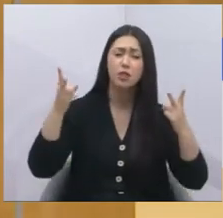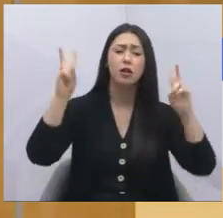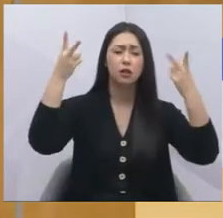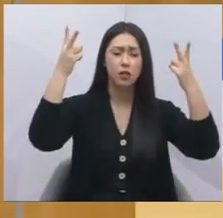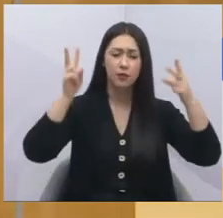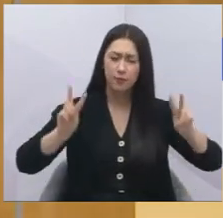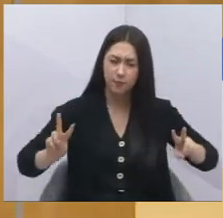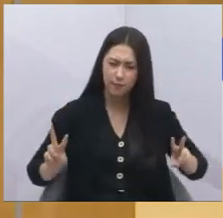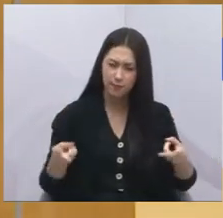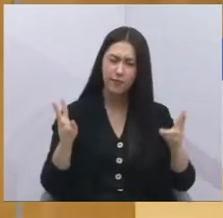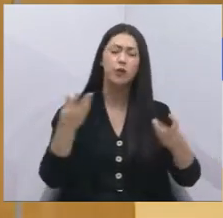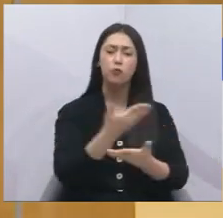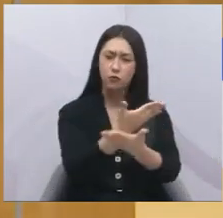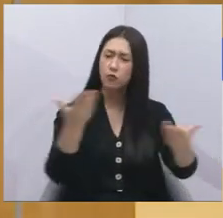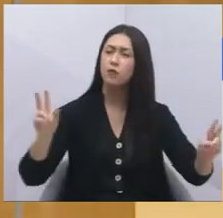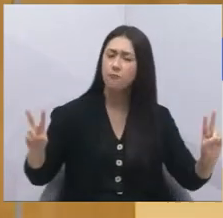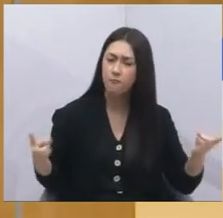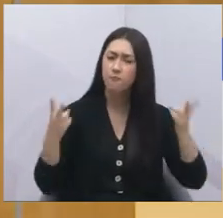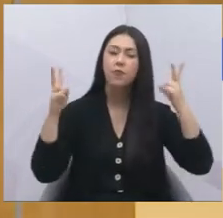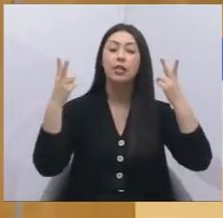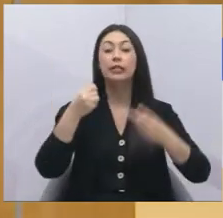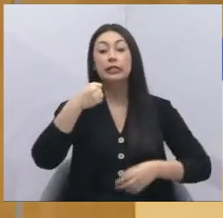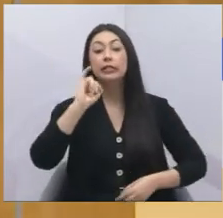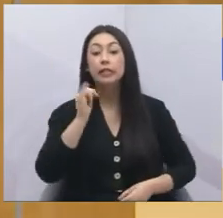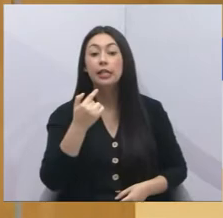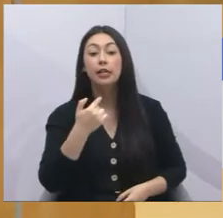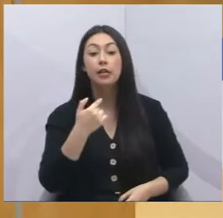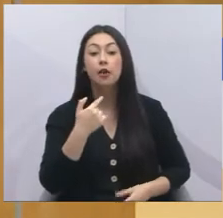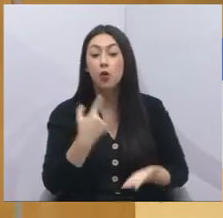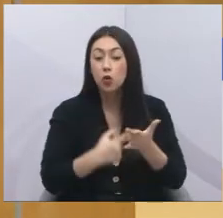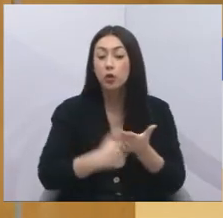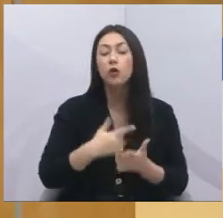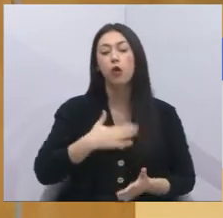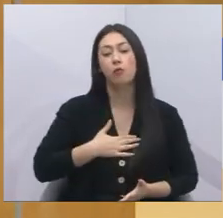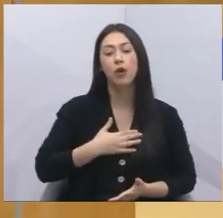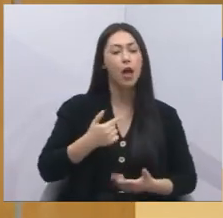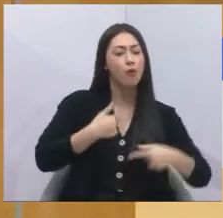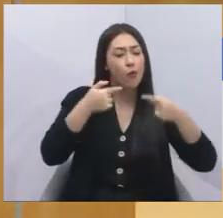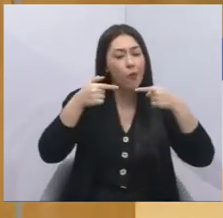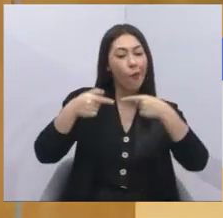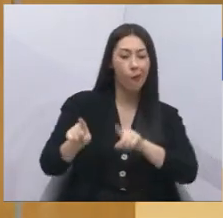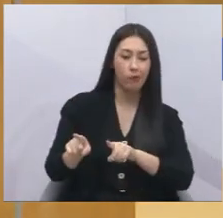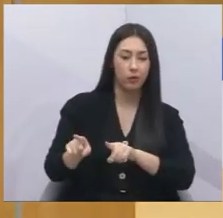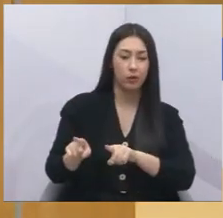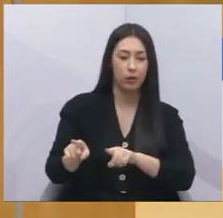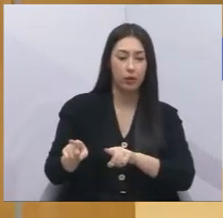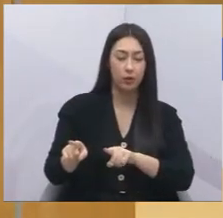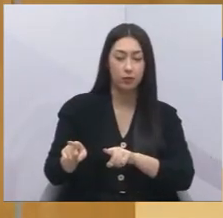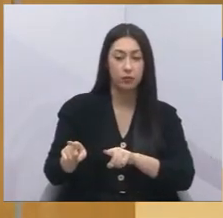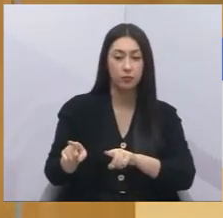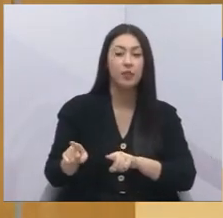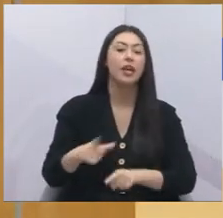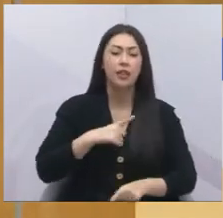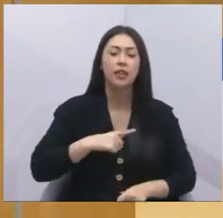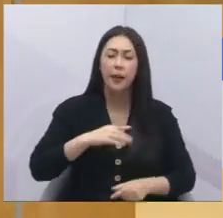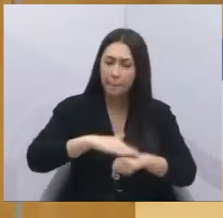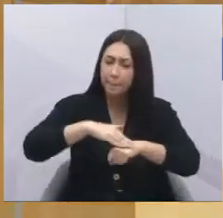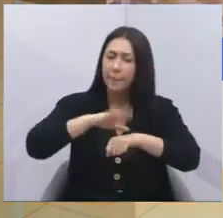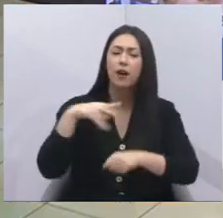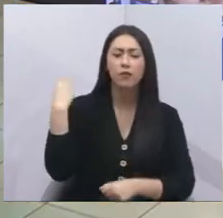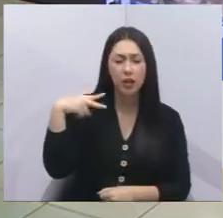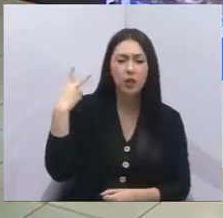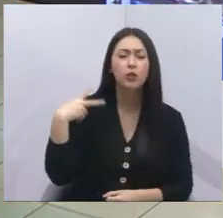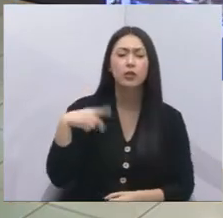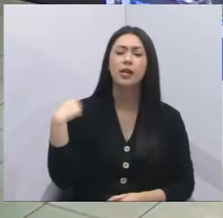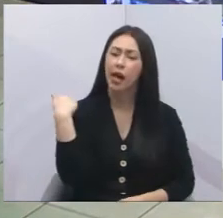de vitória de vocês. Se depender do meu voto, o meu voto é contrário a esse projeto. Tem mais vereadores aí